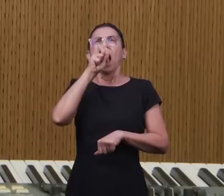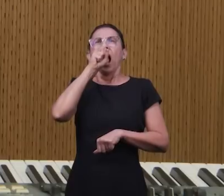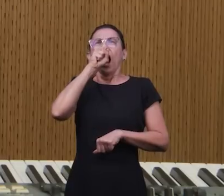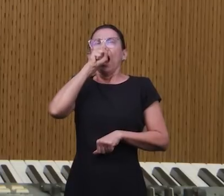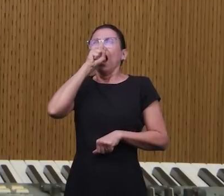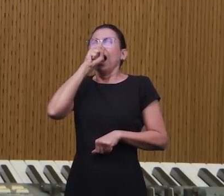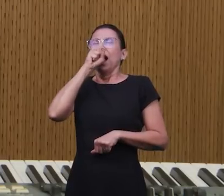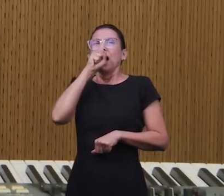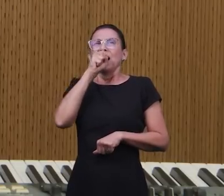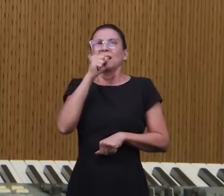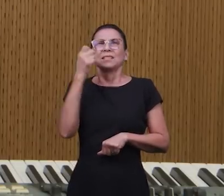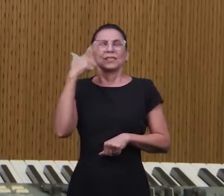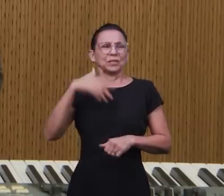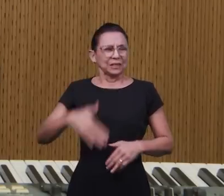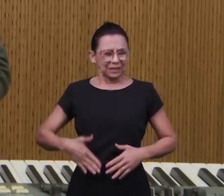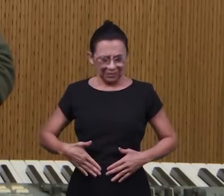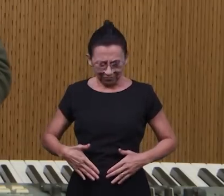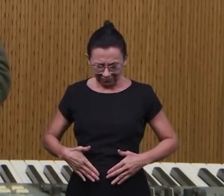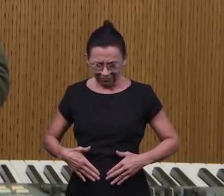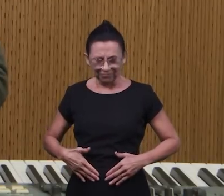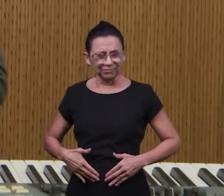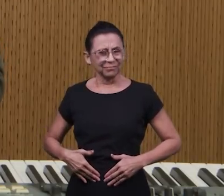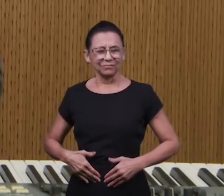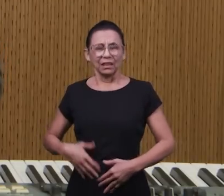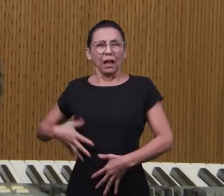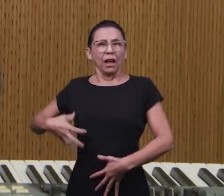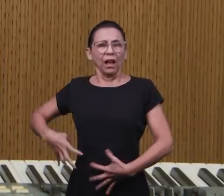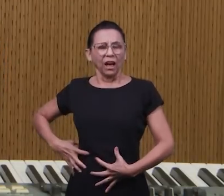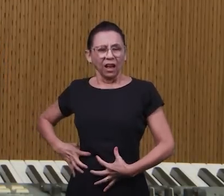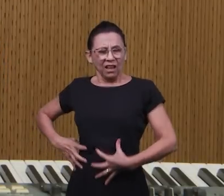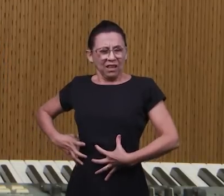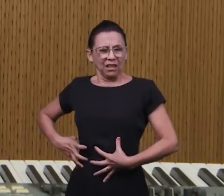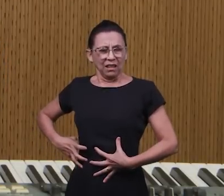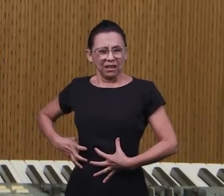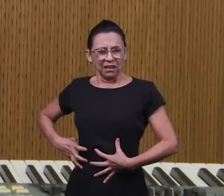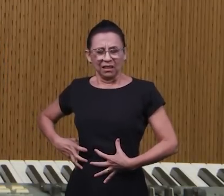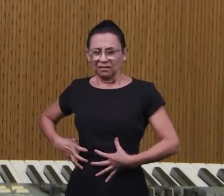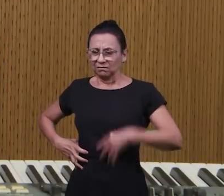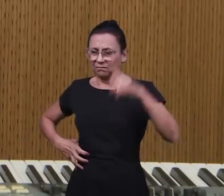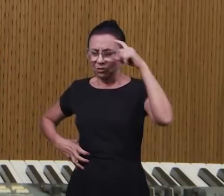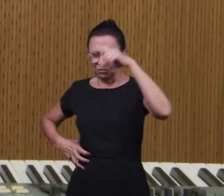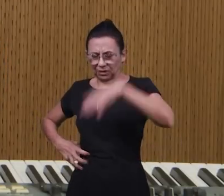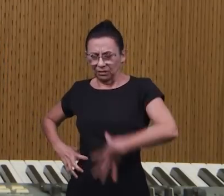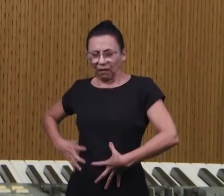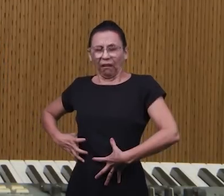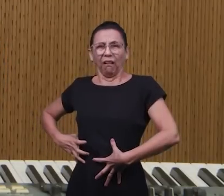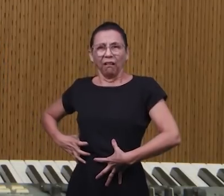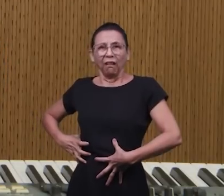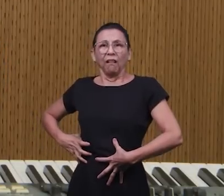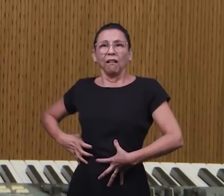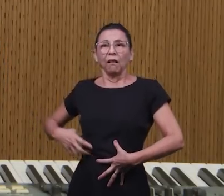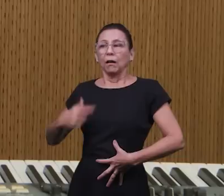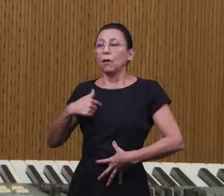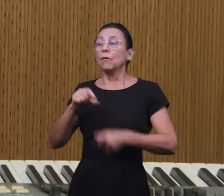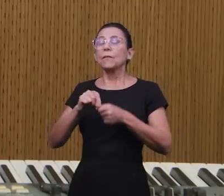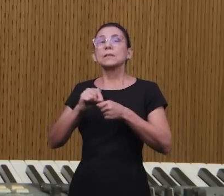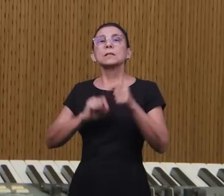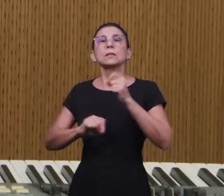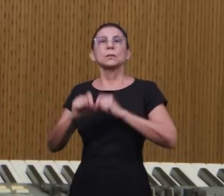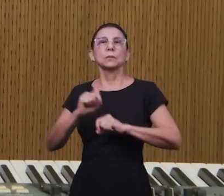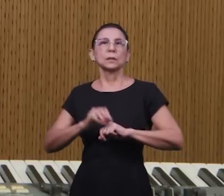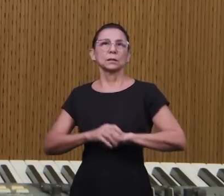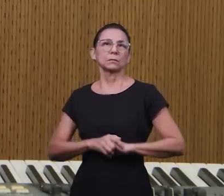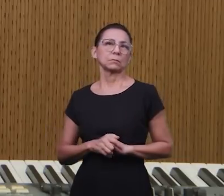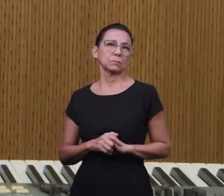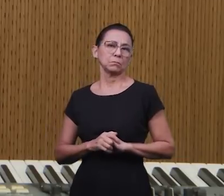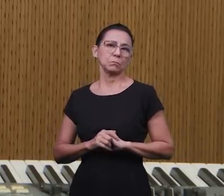não consegui ter um bom desenvolvimento, não consegui sentir a minha estrutura abdominal funcionando. O que eu preciso fazer?